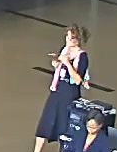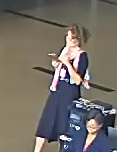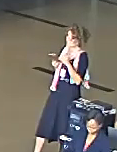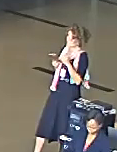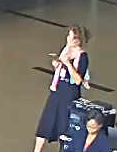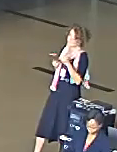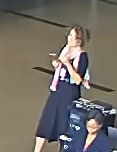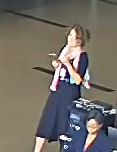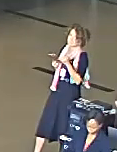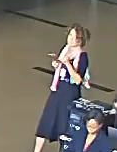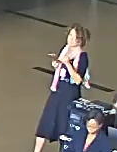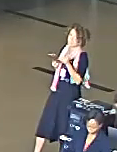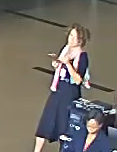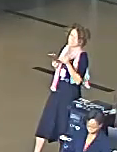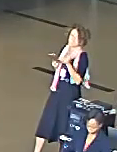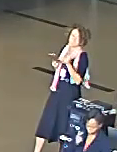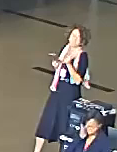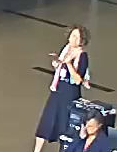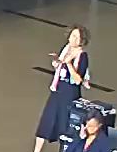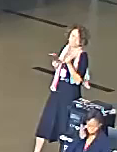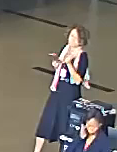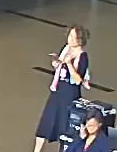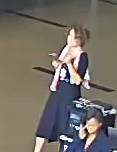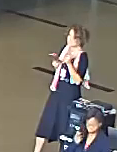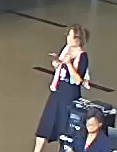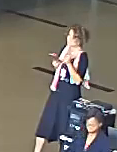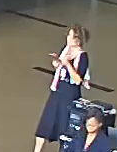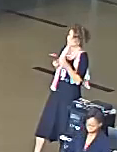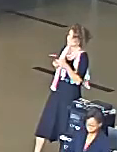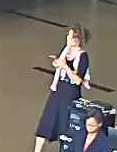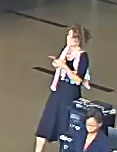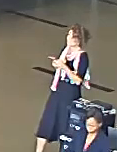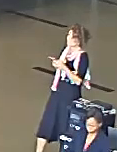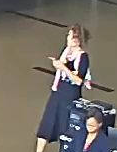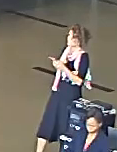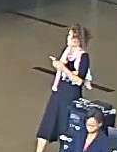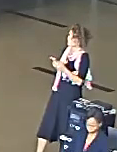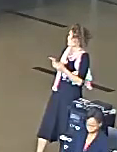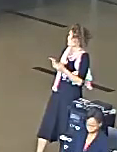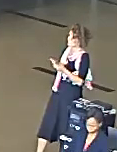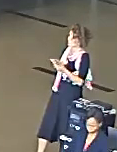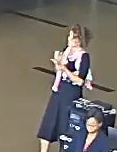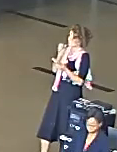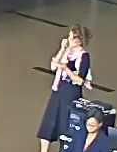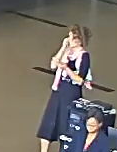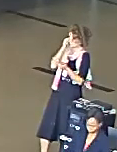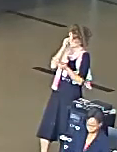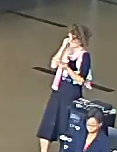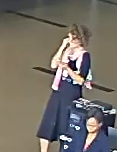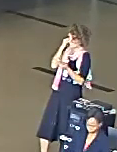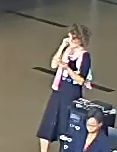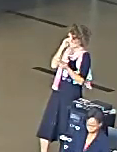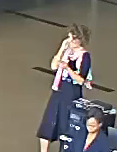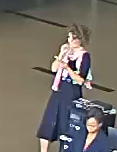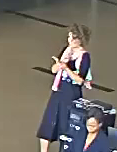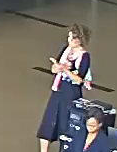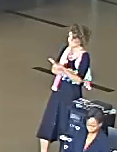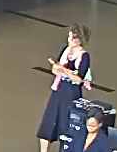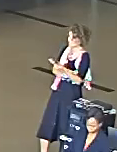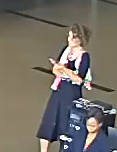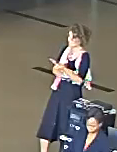frente que é demarcado que é o direito de acess Ô me ajuda aí gente isso não é